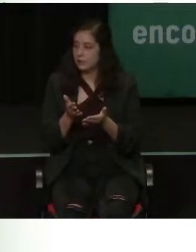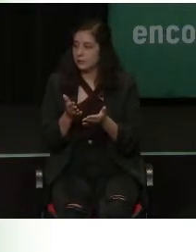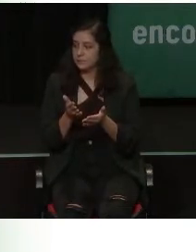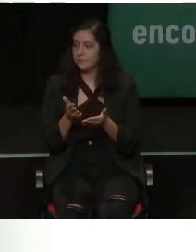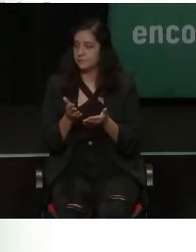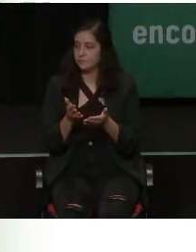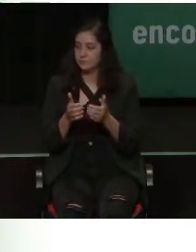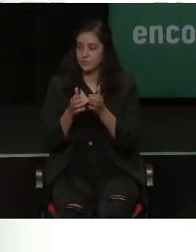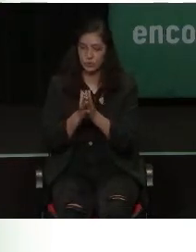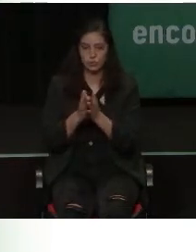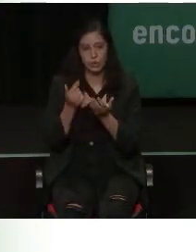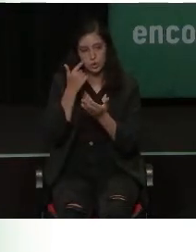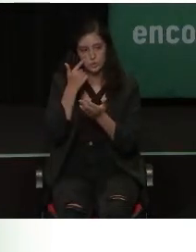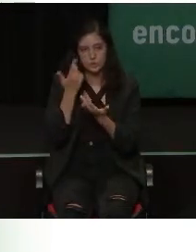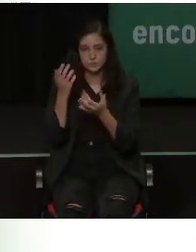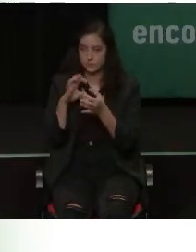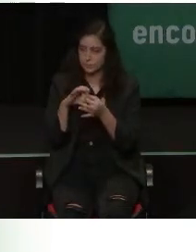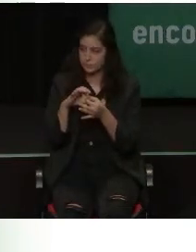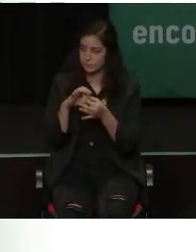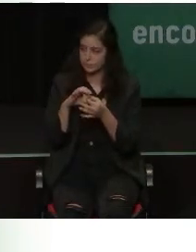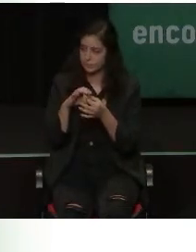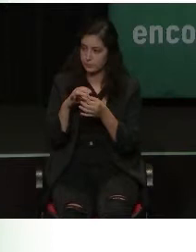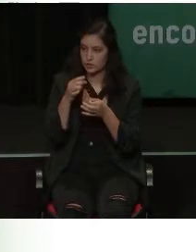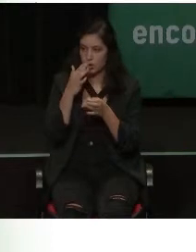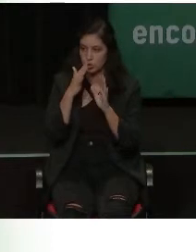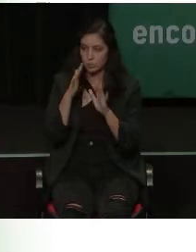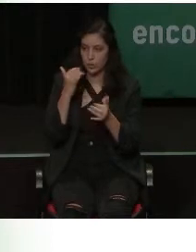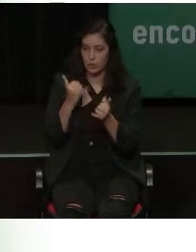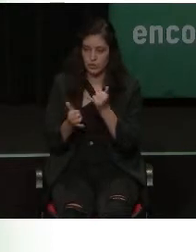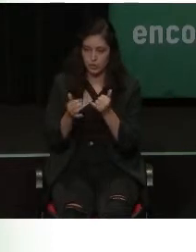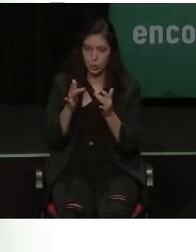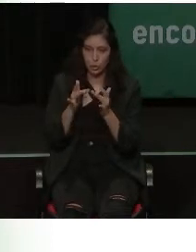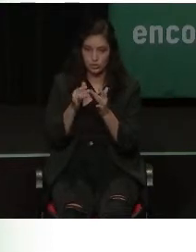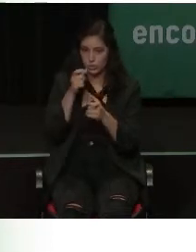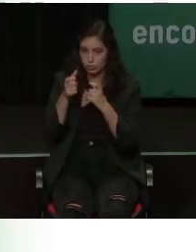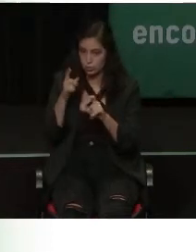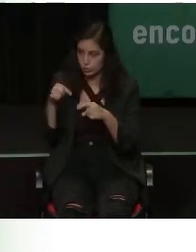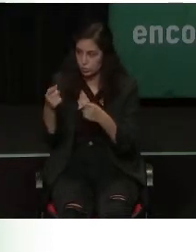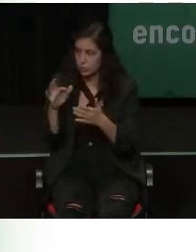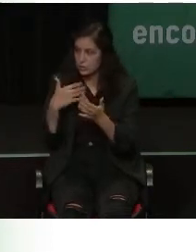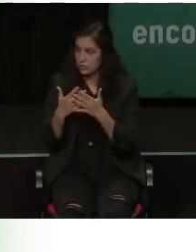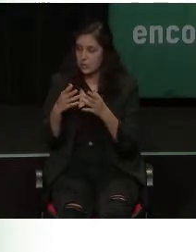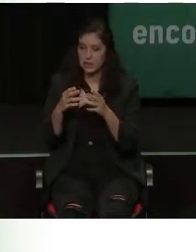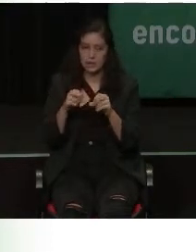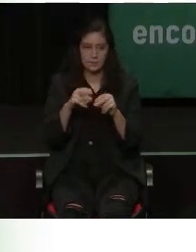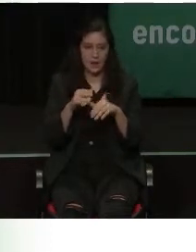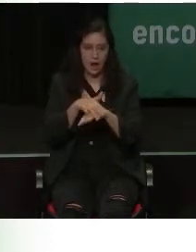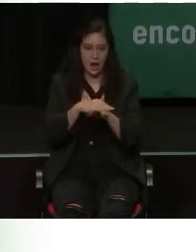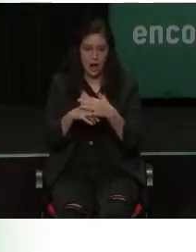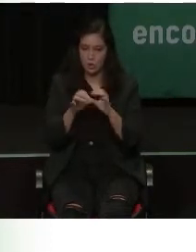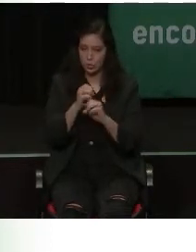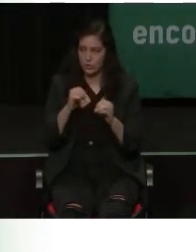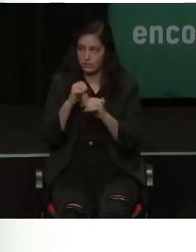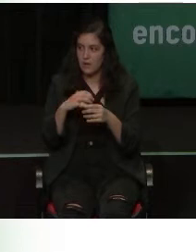o que a pessoa passava nesta experiência seria a exposição ao risco. Portanto, o contacto com os outros, não desinfetar as mãos, estar